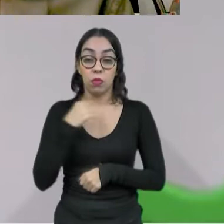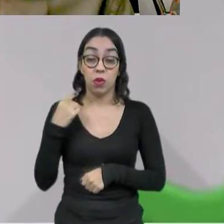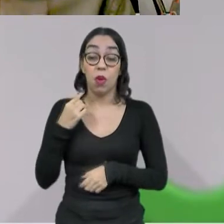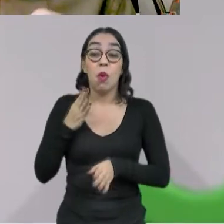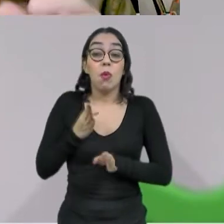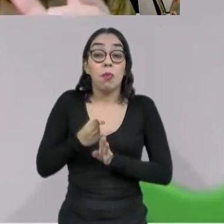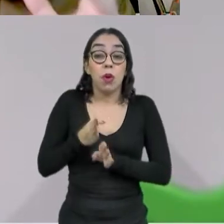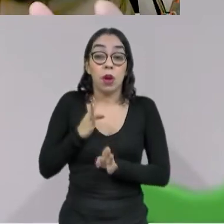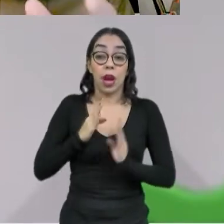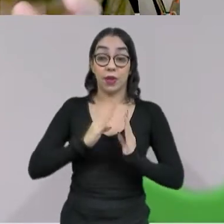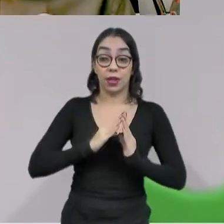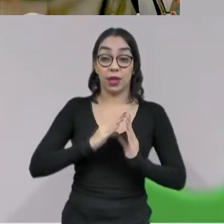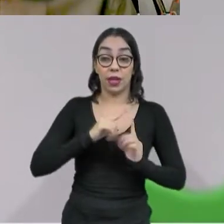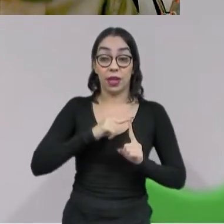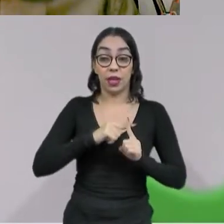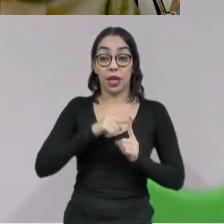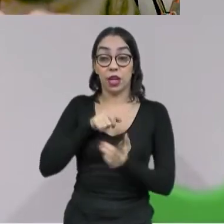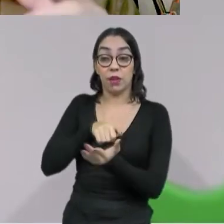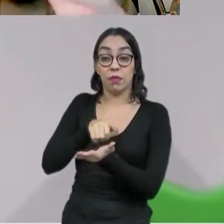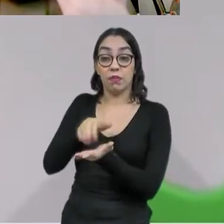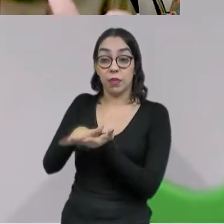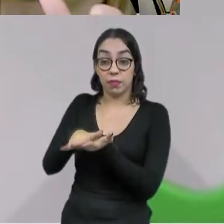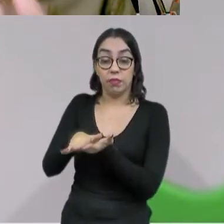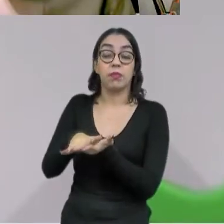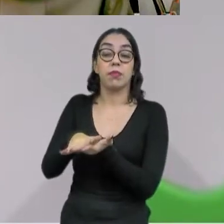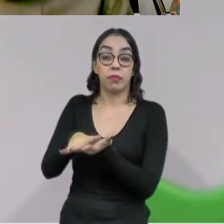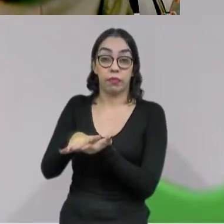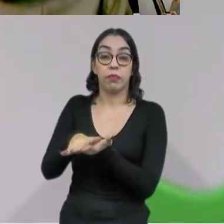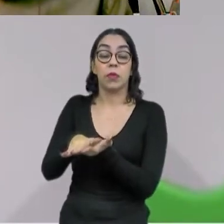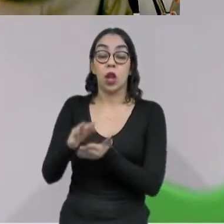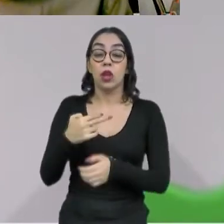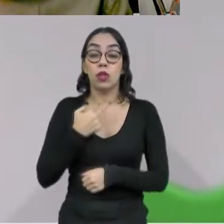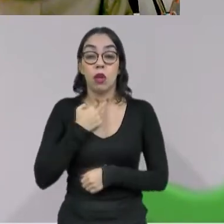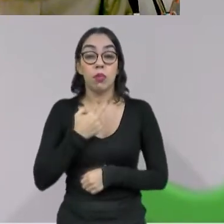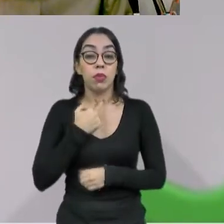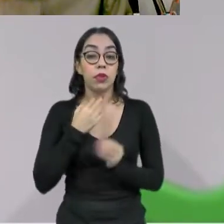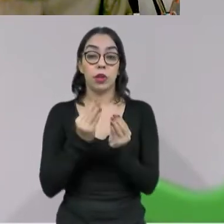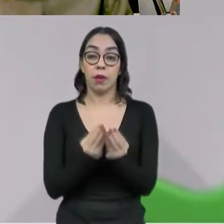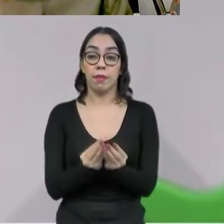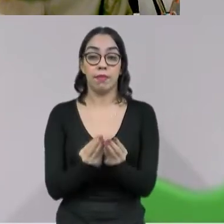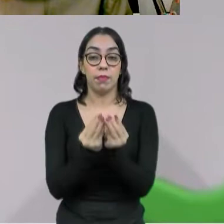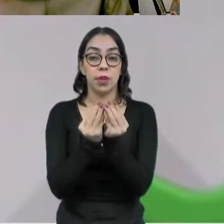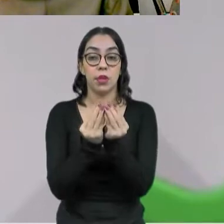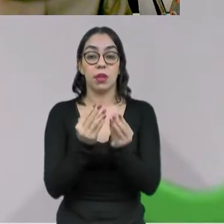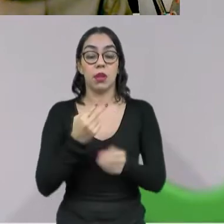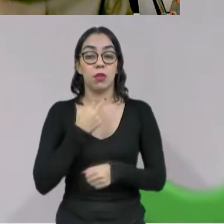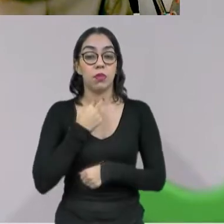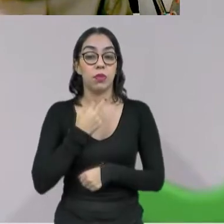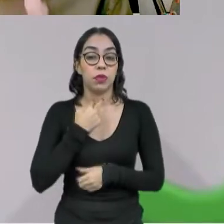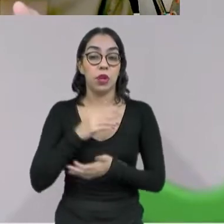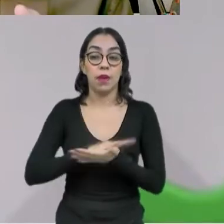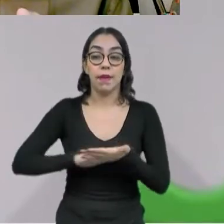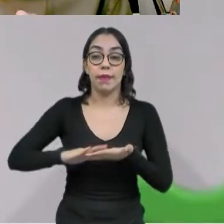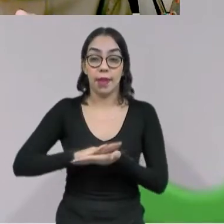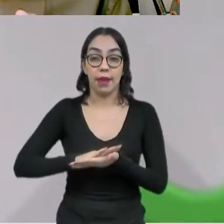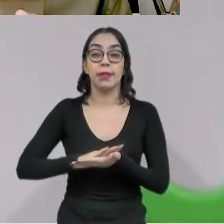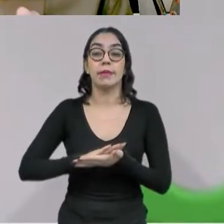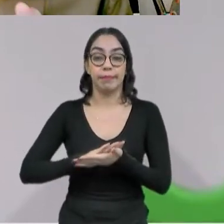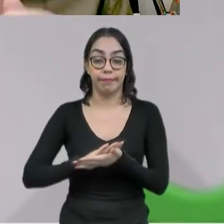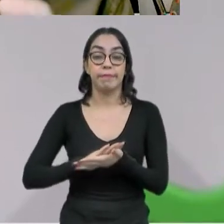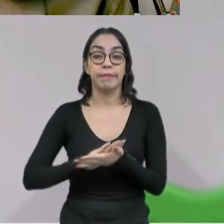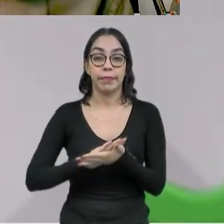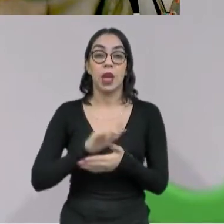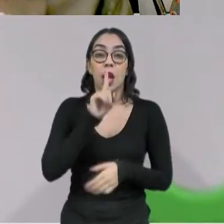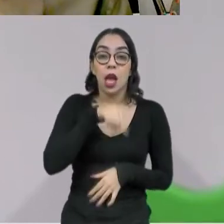expulso da igreja, ele foi proibido de rezar missa, proibido de ministrar sacramentos, por ser acusado pelo clero